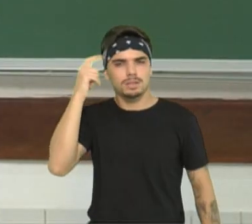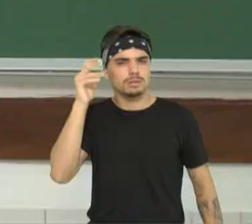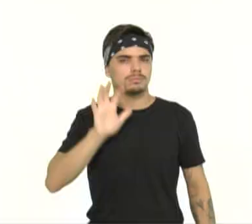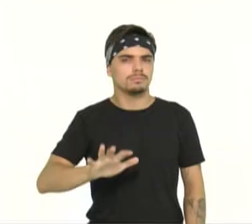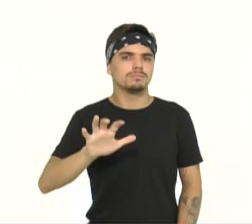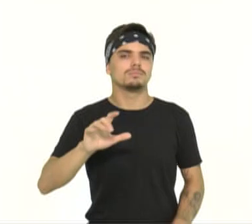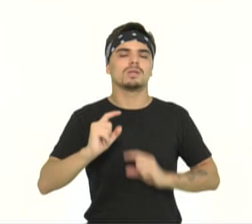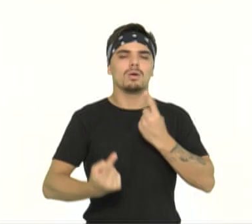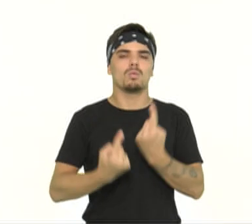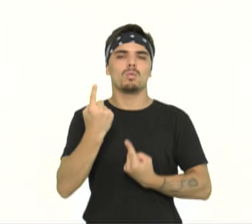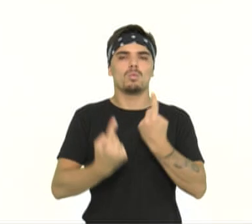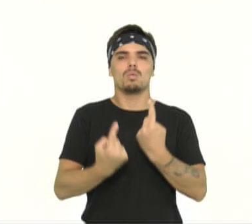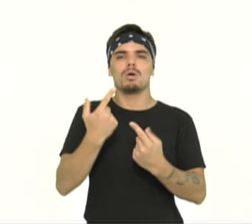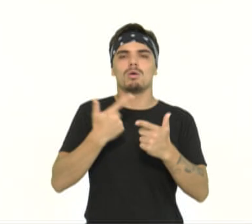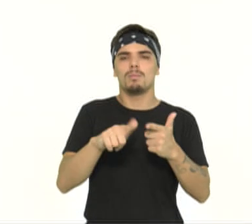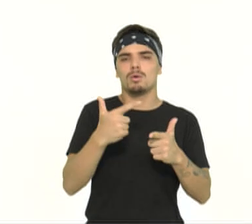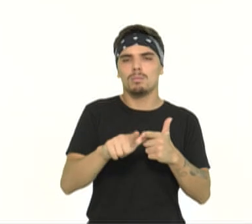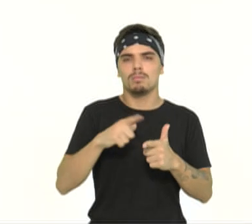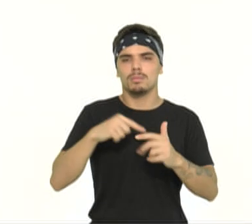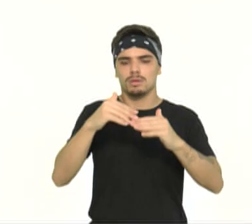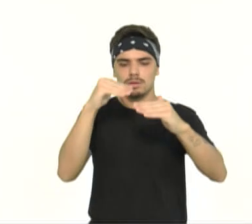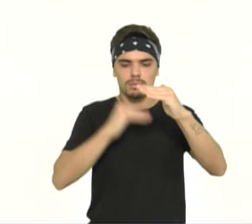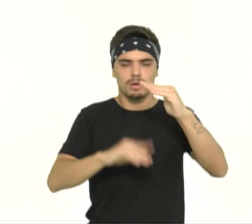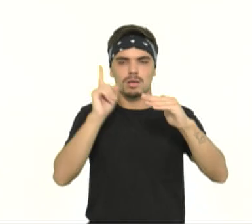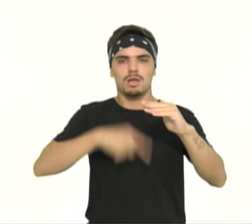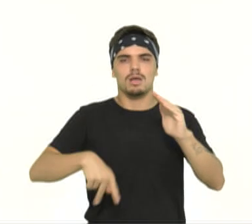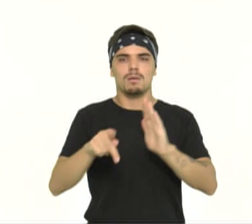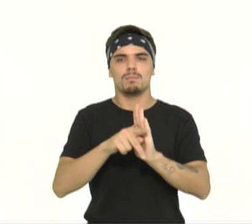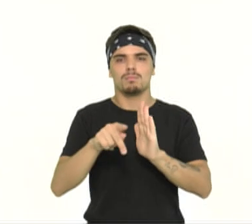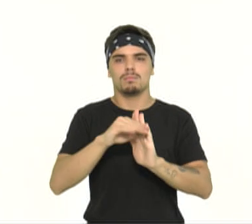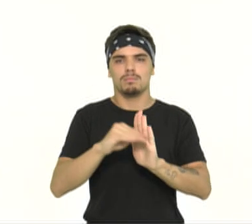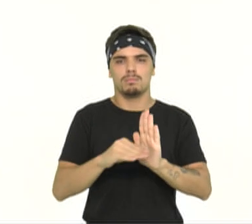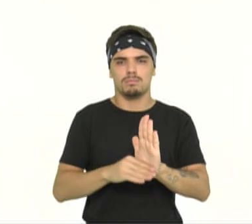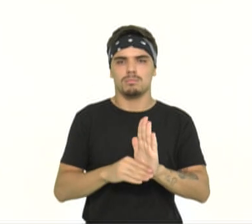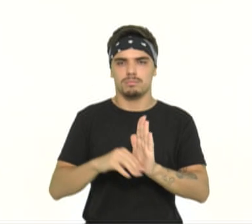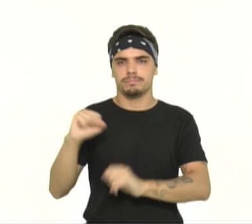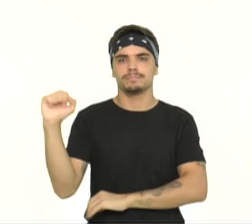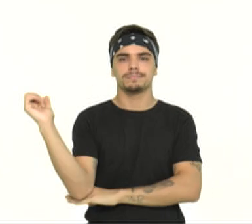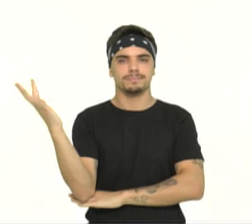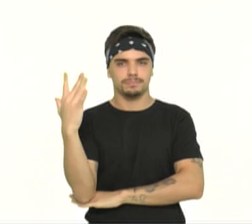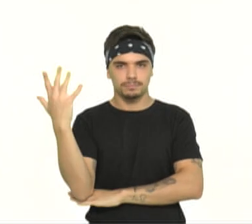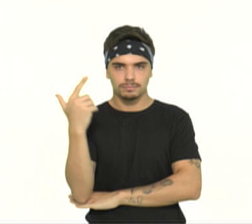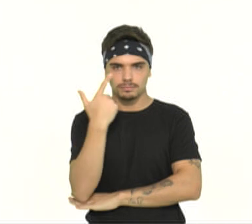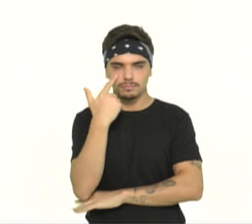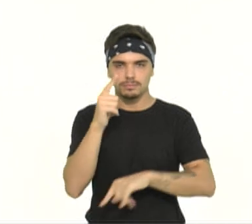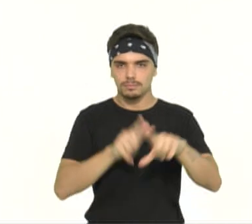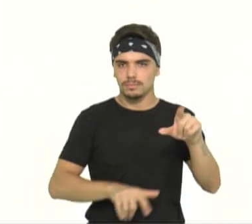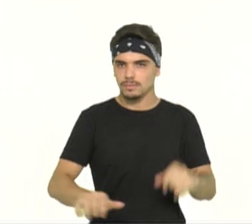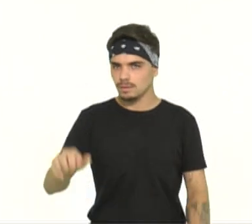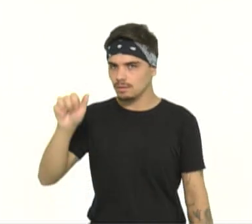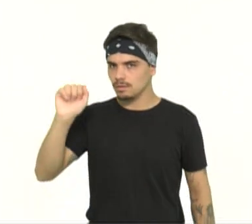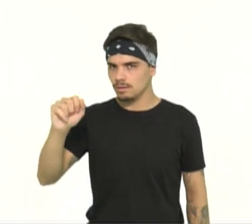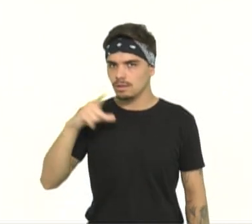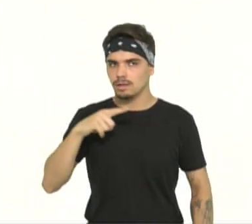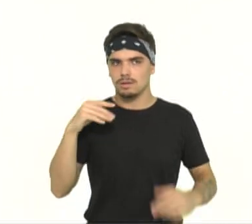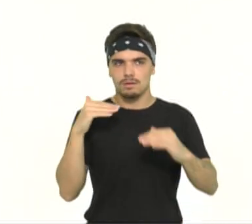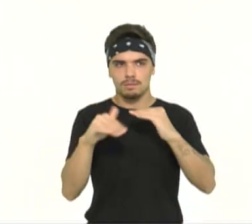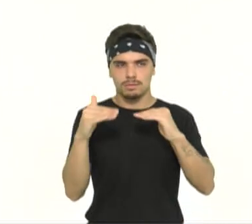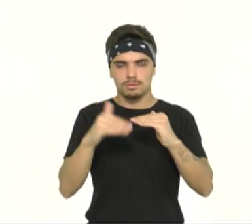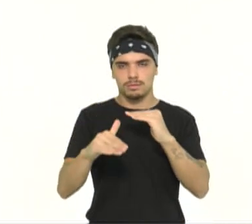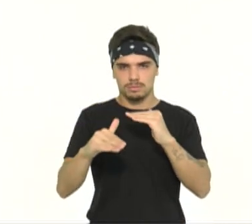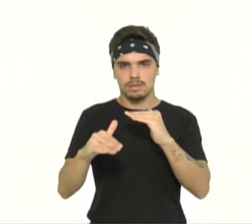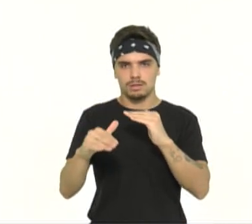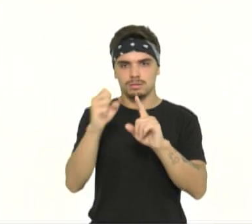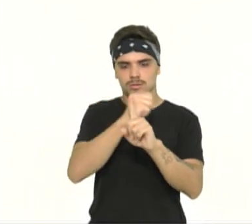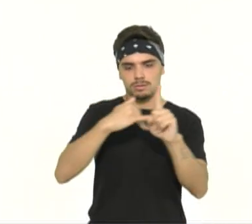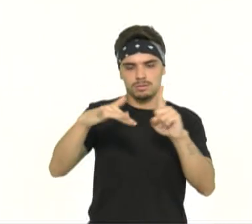isso, quais os problemas abaixo são de ordem ambiental? Letra A, desigualdade